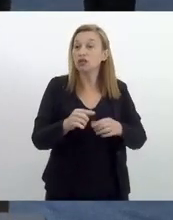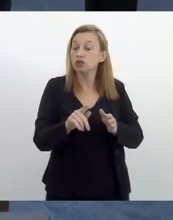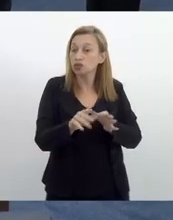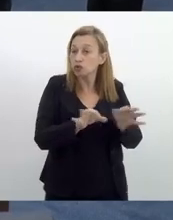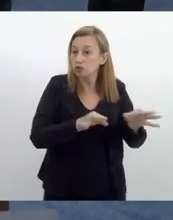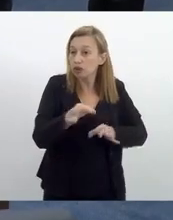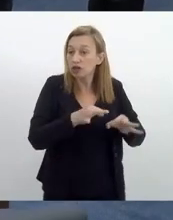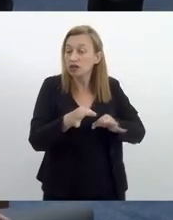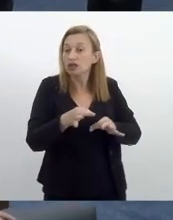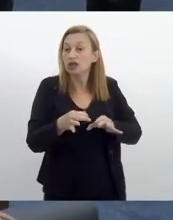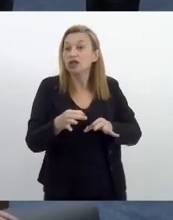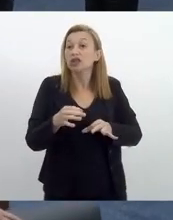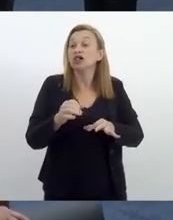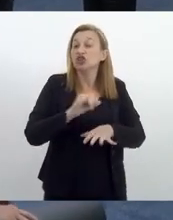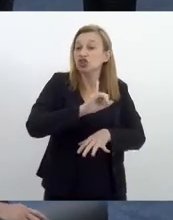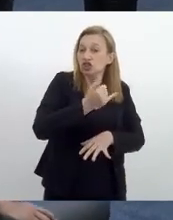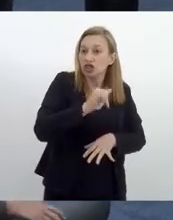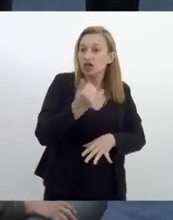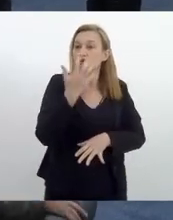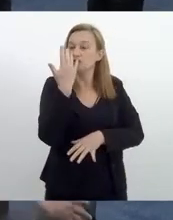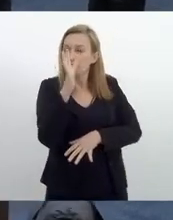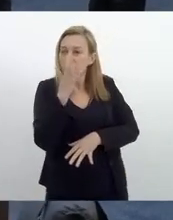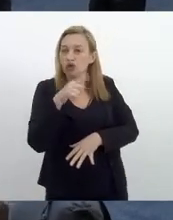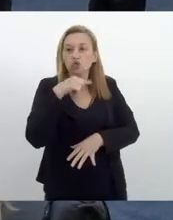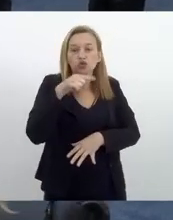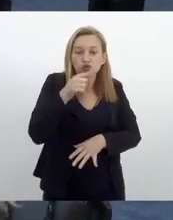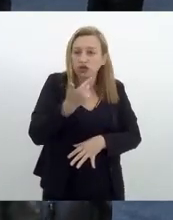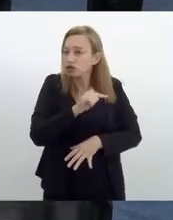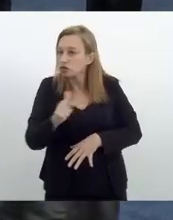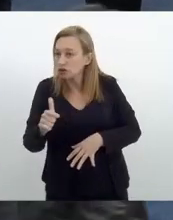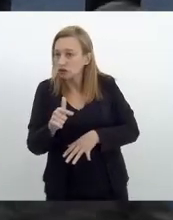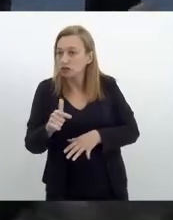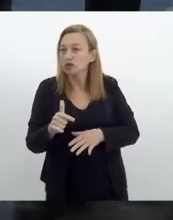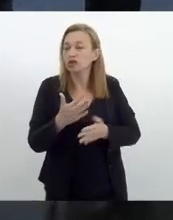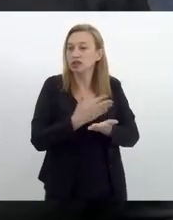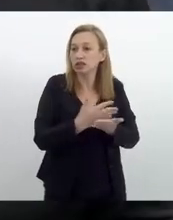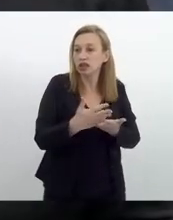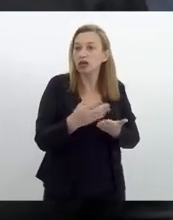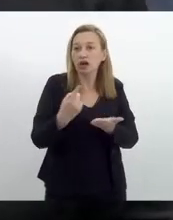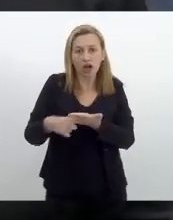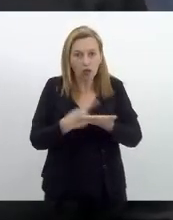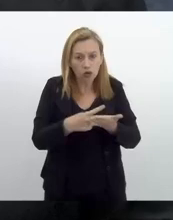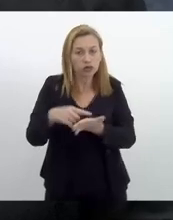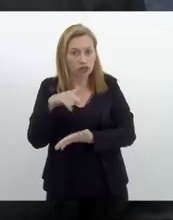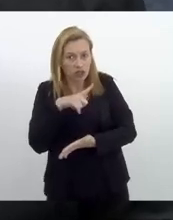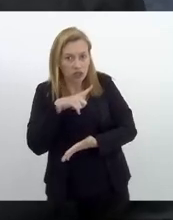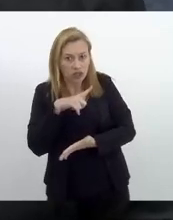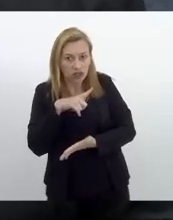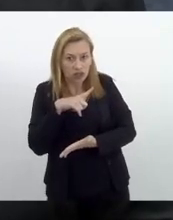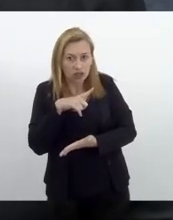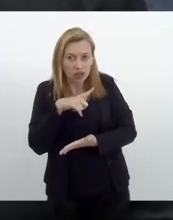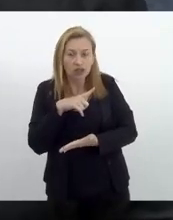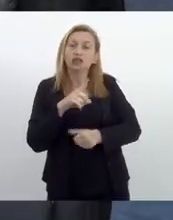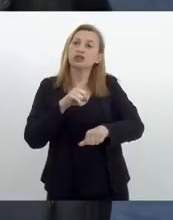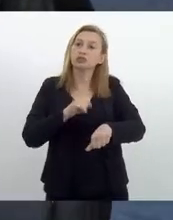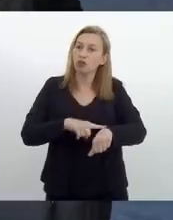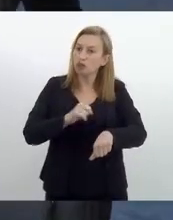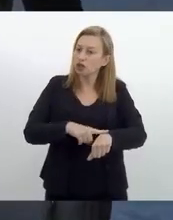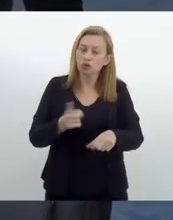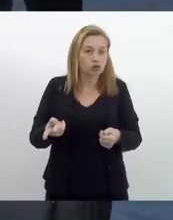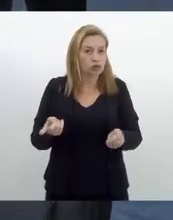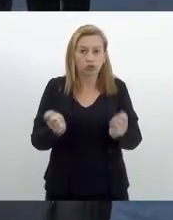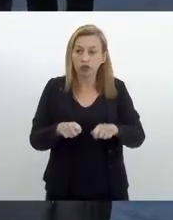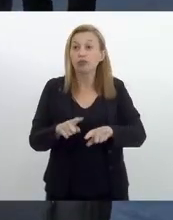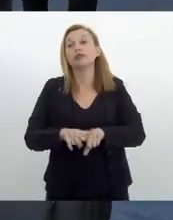isso vai se dar lá em janeiro, fevereiro, não tenho dúvida. E aí a gente tem acordos, né? Mas, Chaco, nesse momento não dá para acabar.